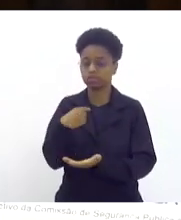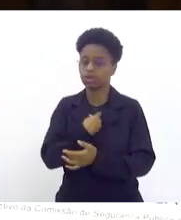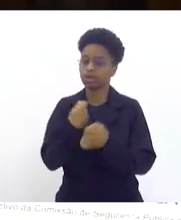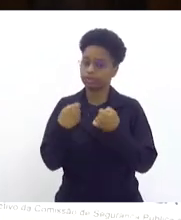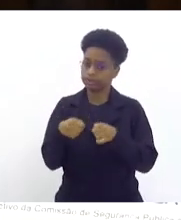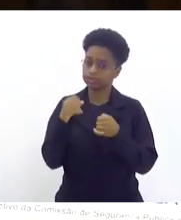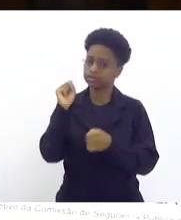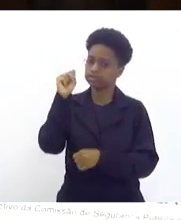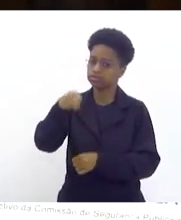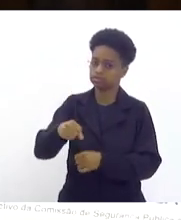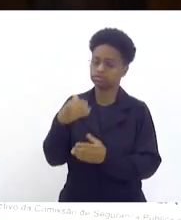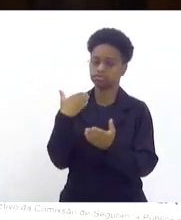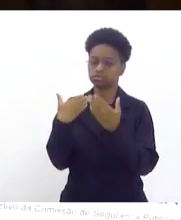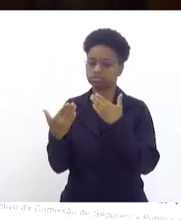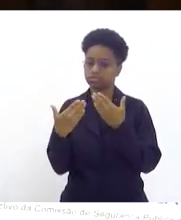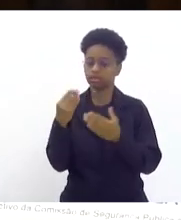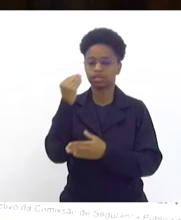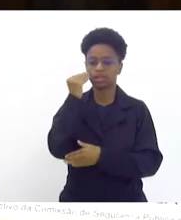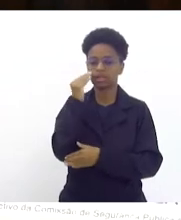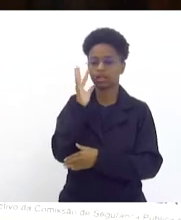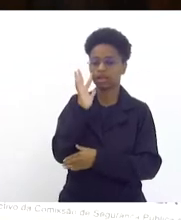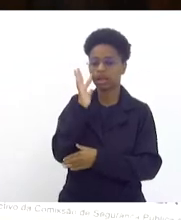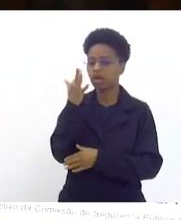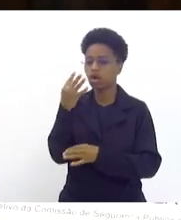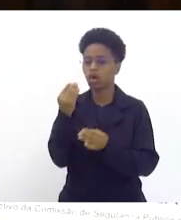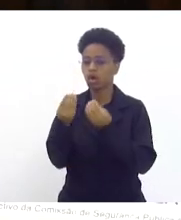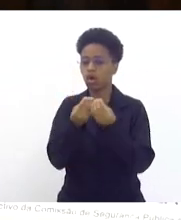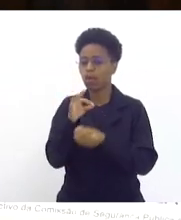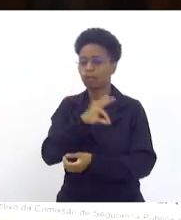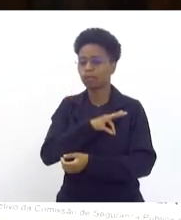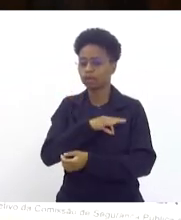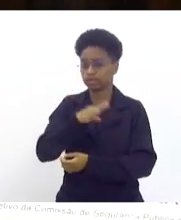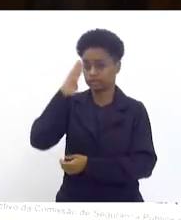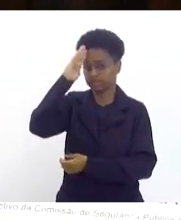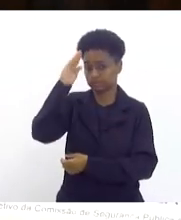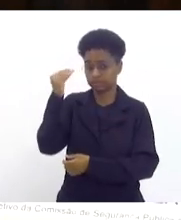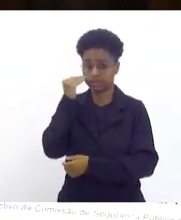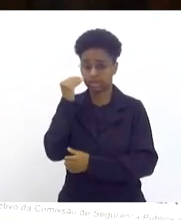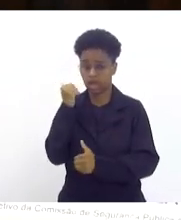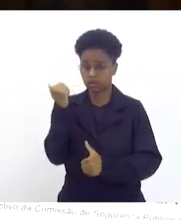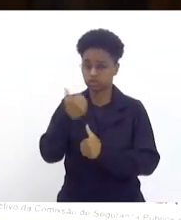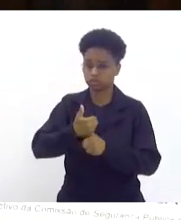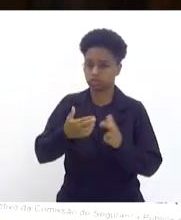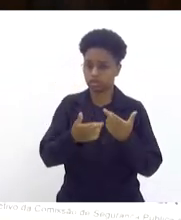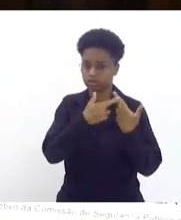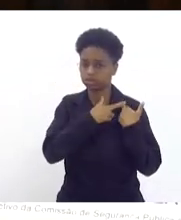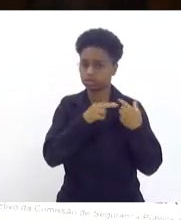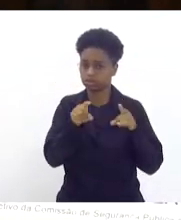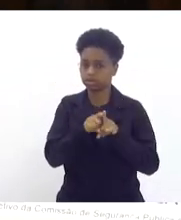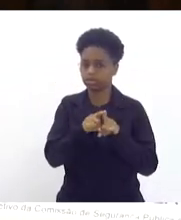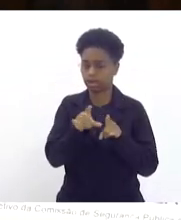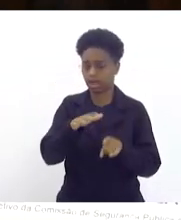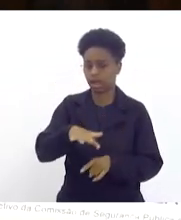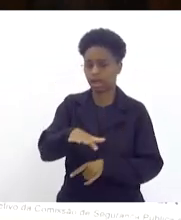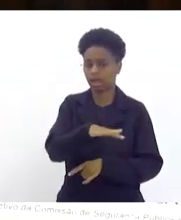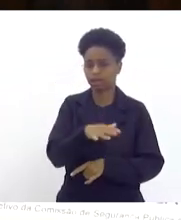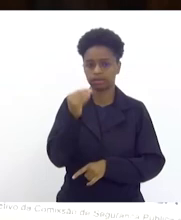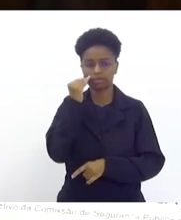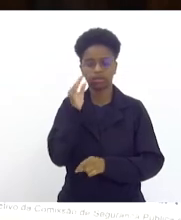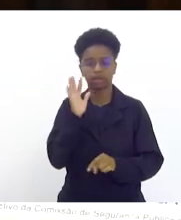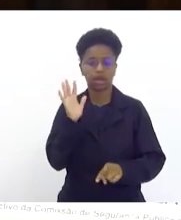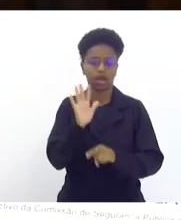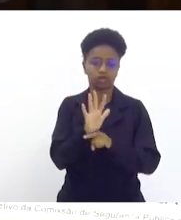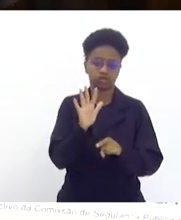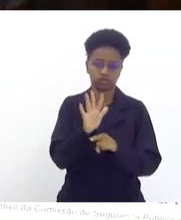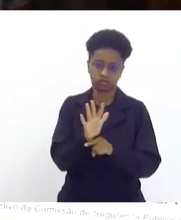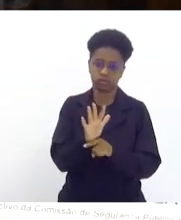sim uma maneira desse batalhão da polícia do exército assumir de alguma forma responsabilidade também do Entorno ajudar de alguma maneira